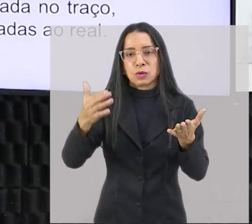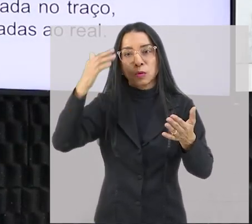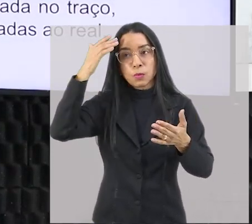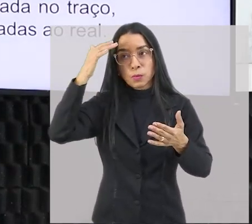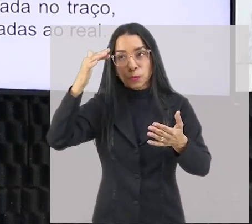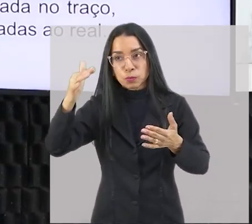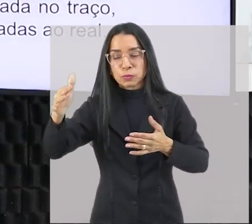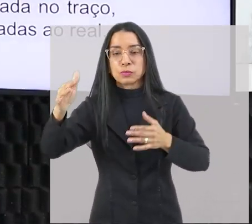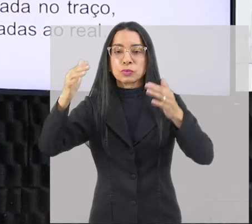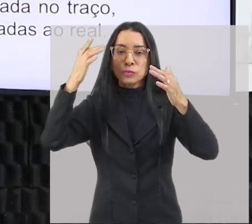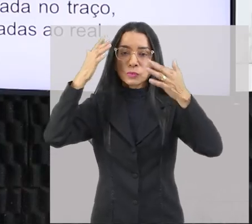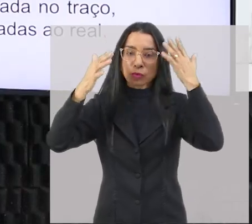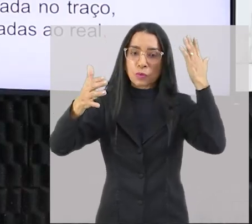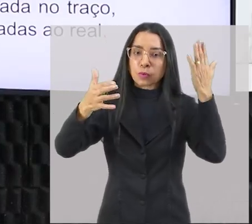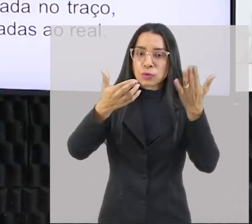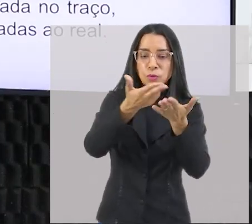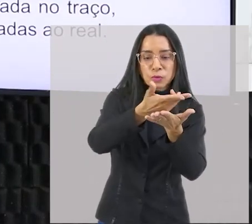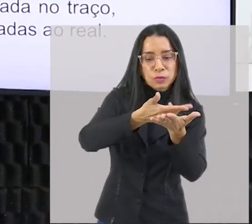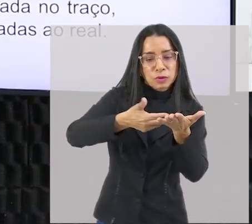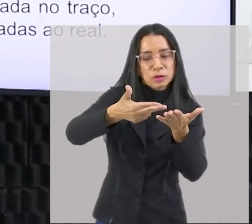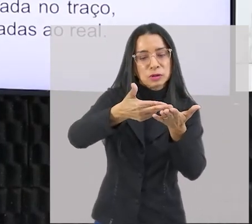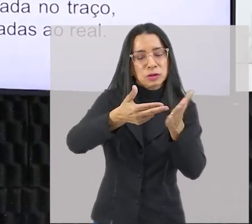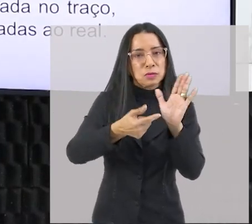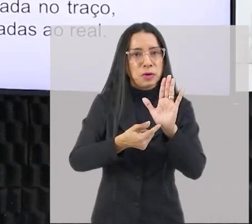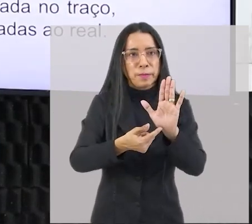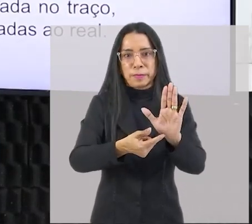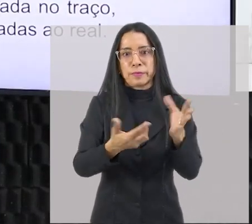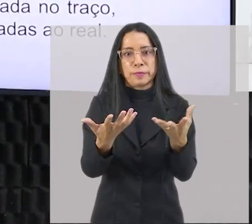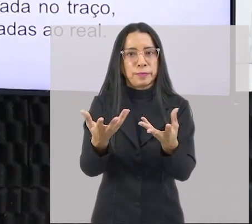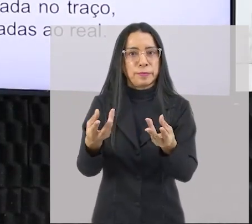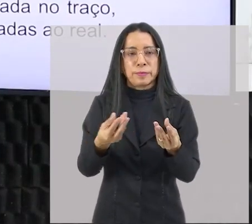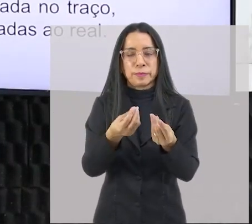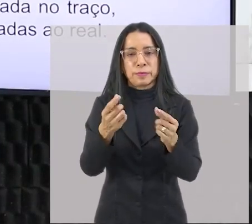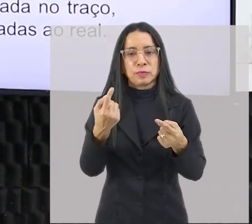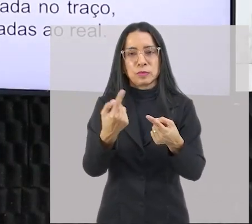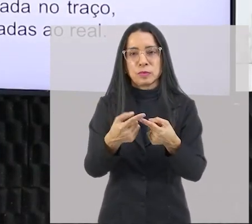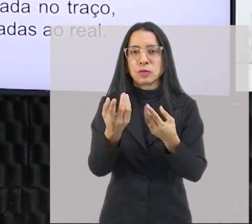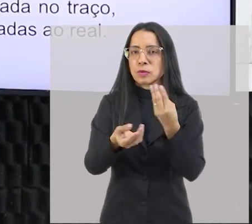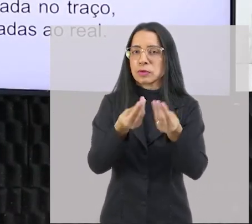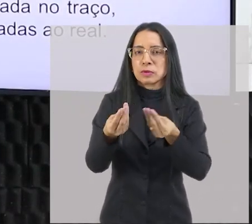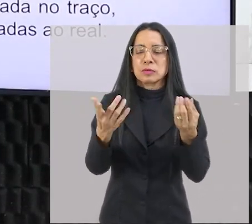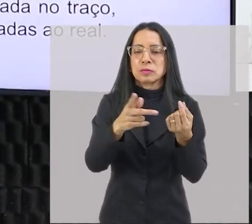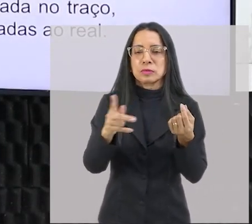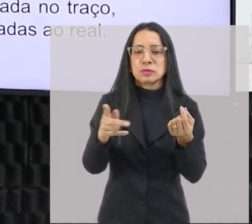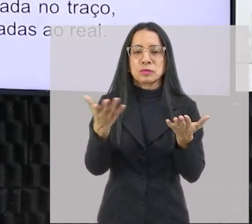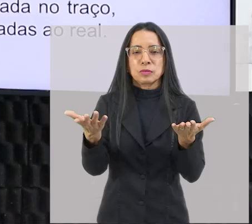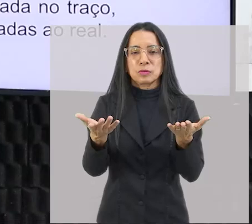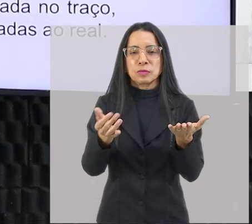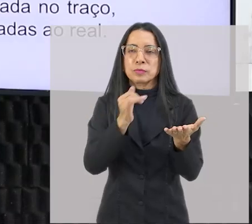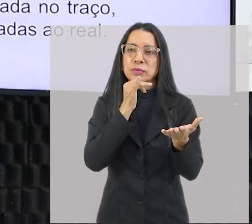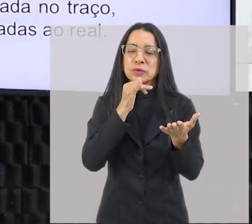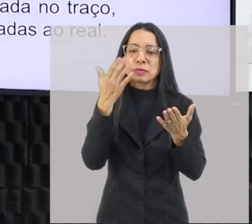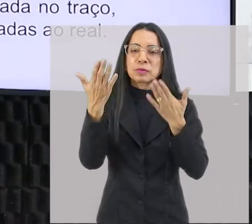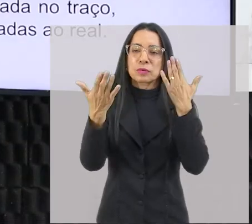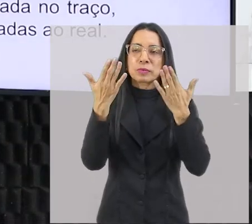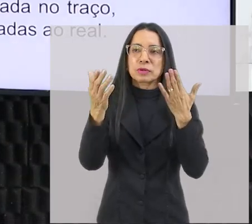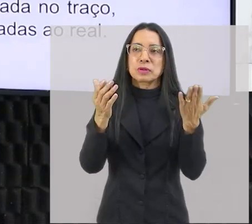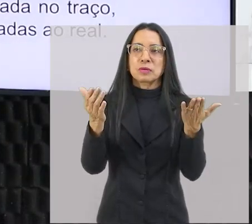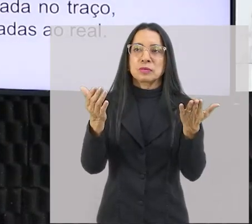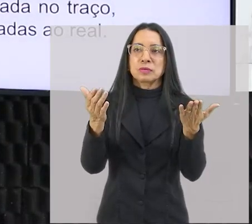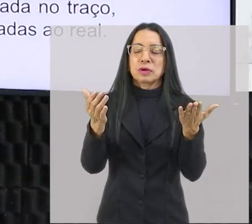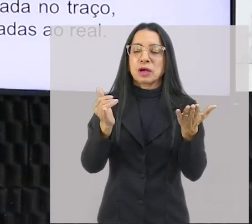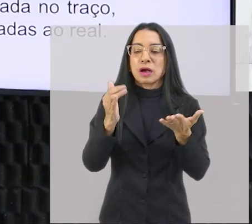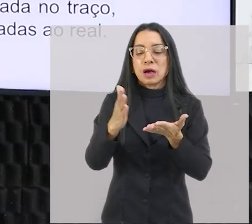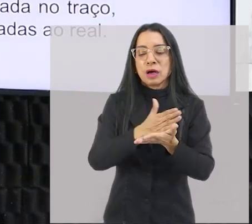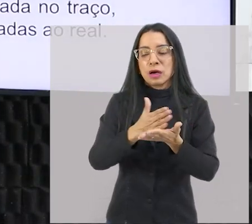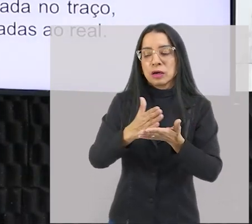ele representa mais do que simplesmente um desenho. Né? Como assim, professor? Uma comparação esdrúxula. Algumas